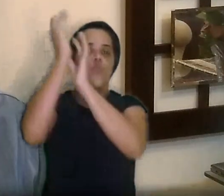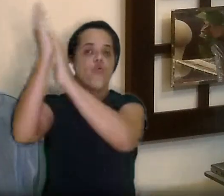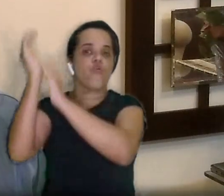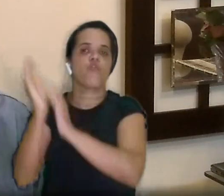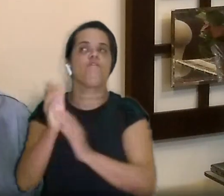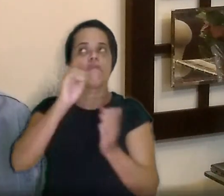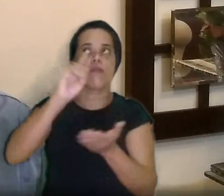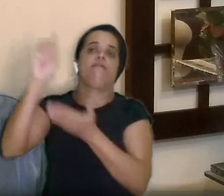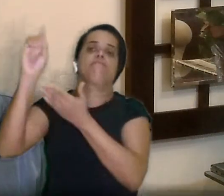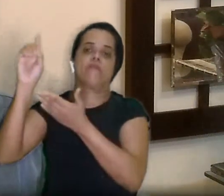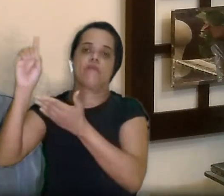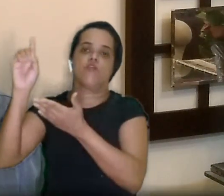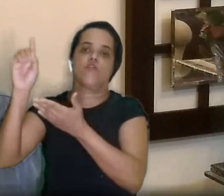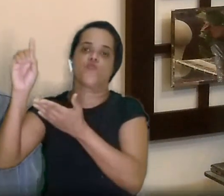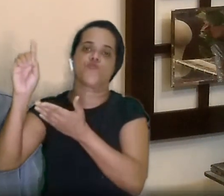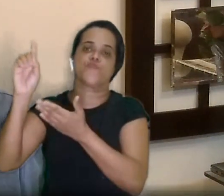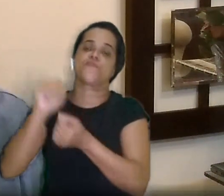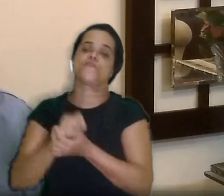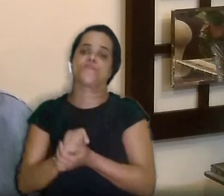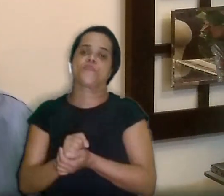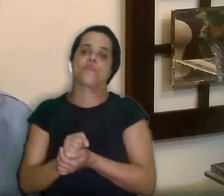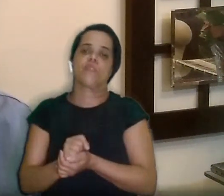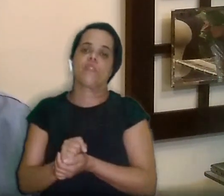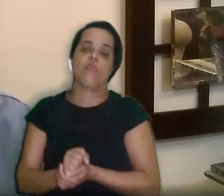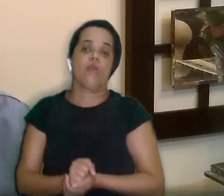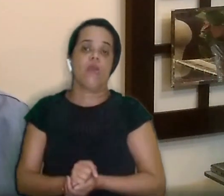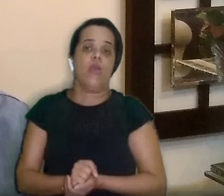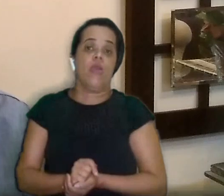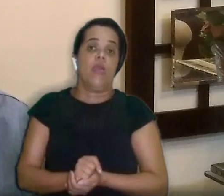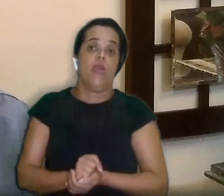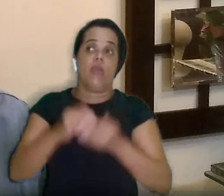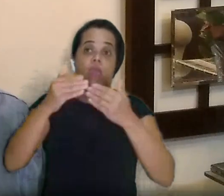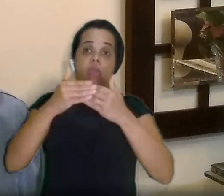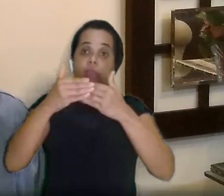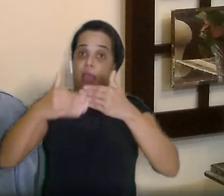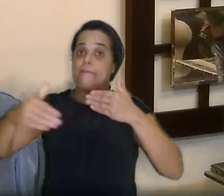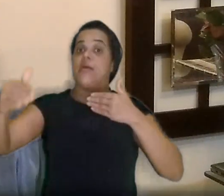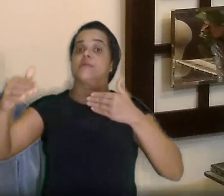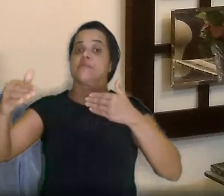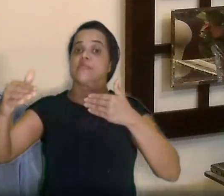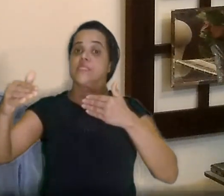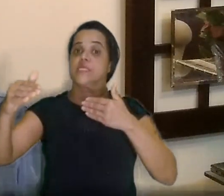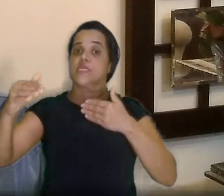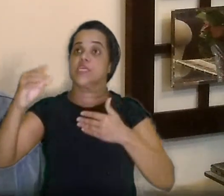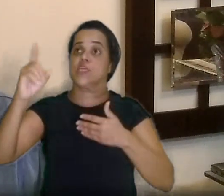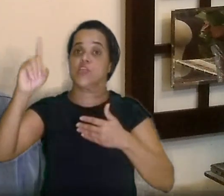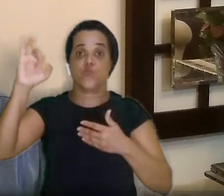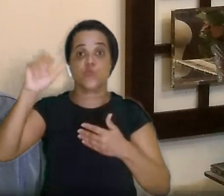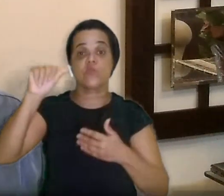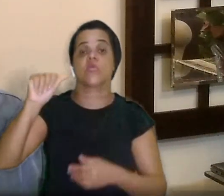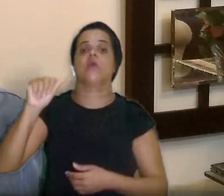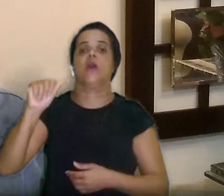nós sempre realizamos os nossos cultos nas quartas e nos domingos. A partir do dia 17, nós vamos verificar as condições de